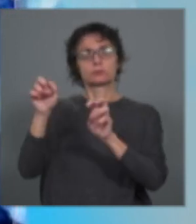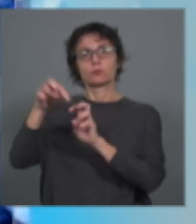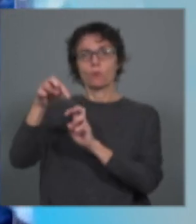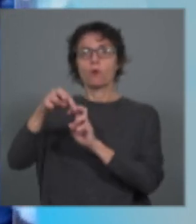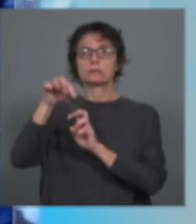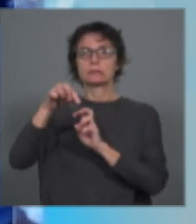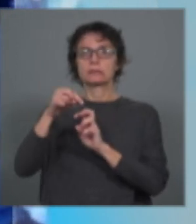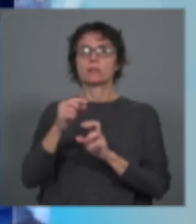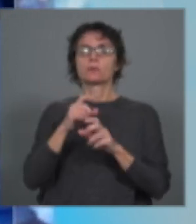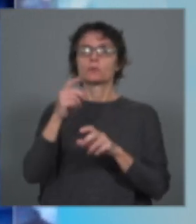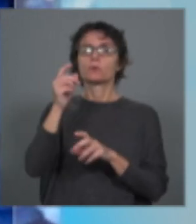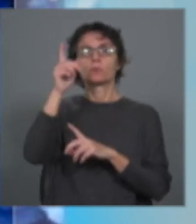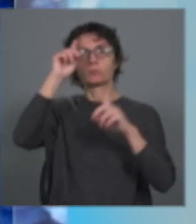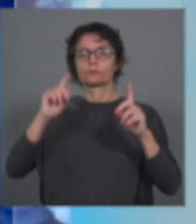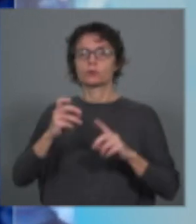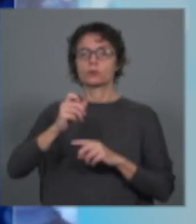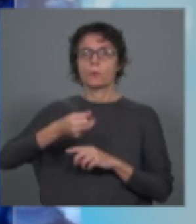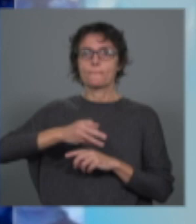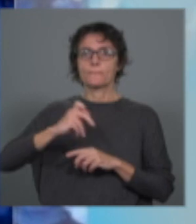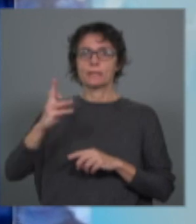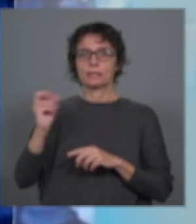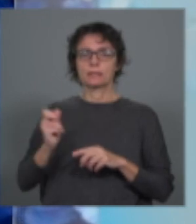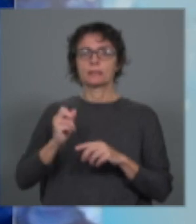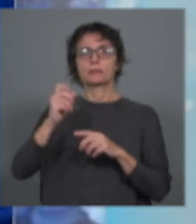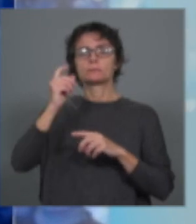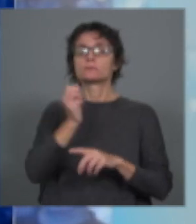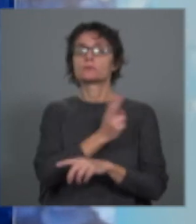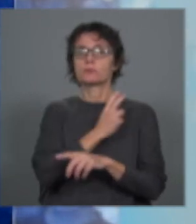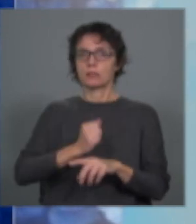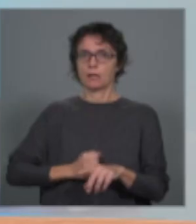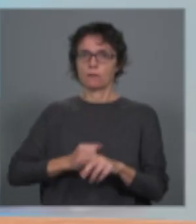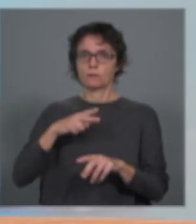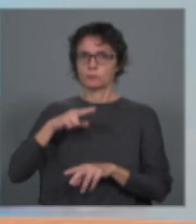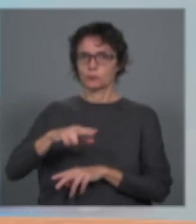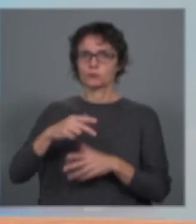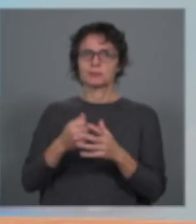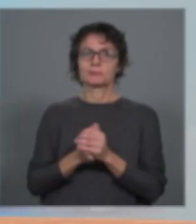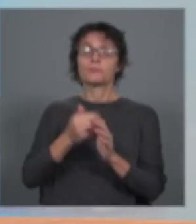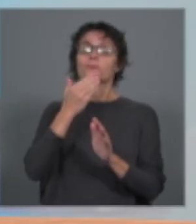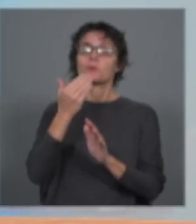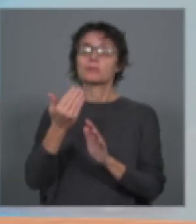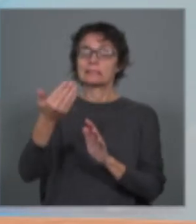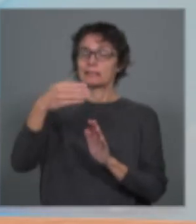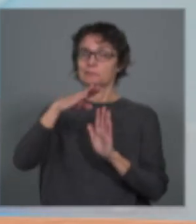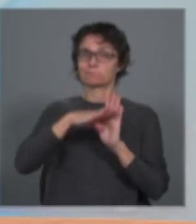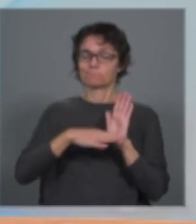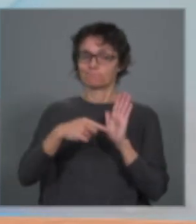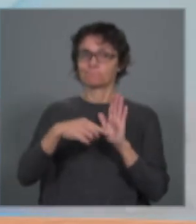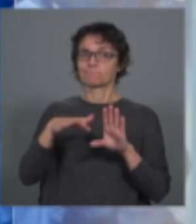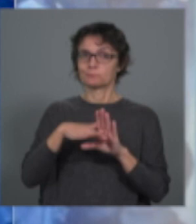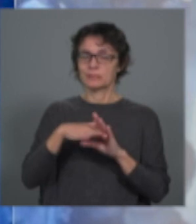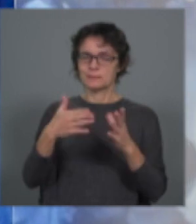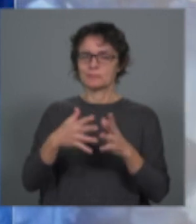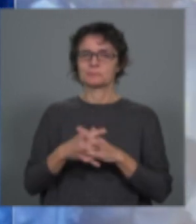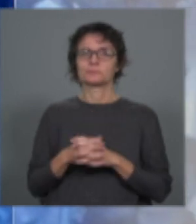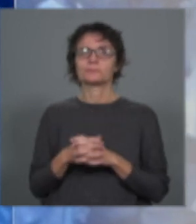Ciências Humanas da Universidade Católica Portuguesa, que está hoje connosco. Boa tarde. Obrigado por estar connosco. E